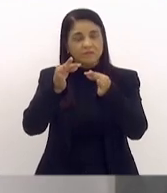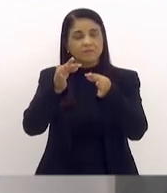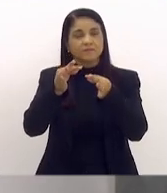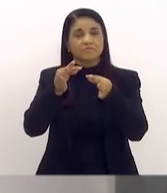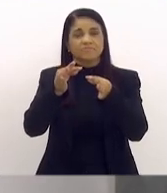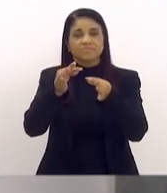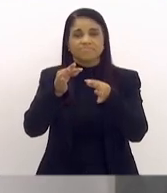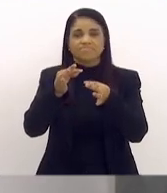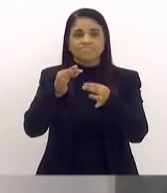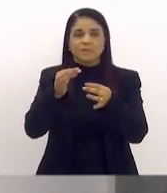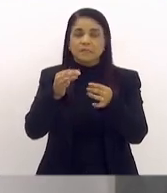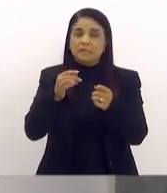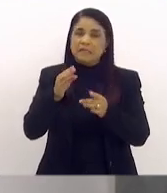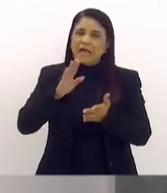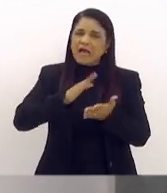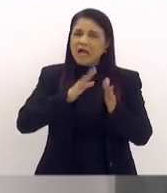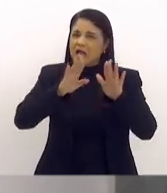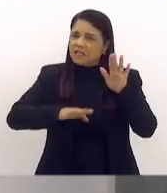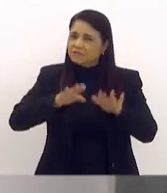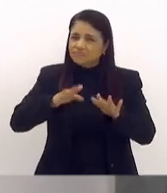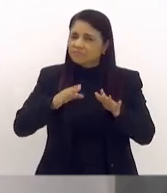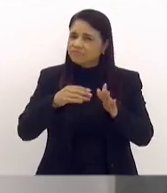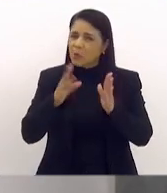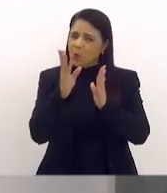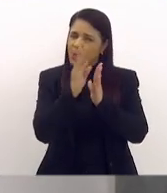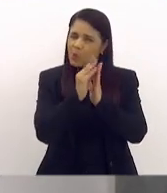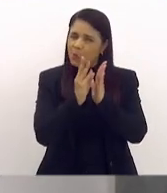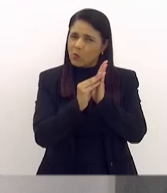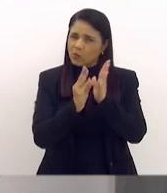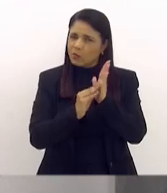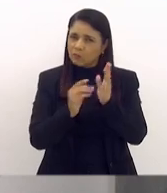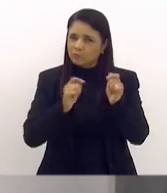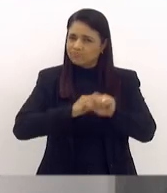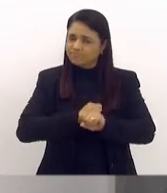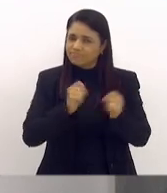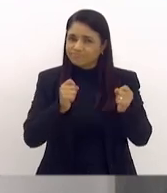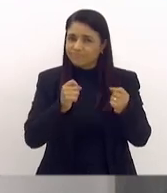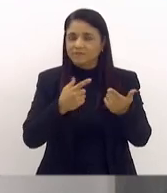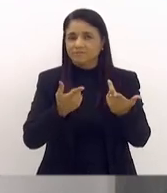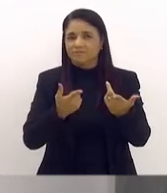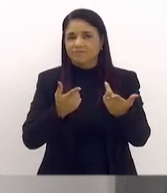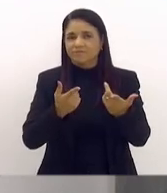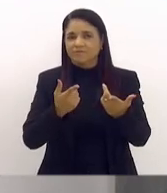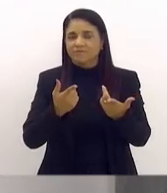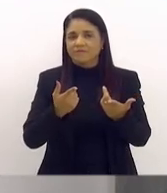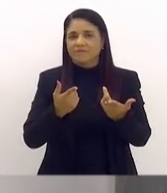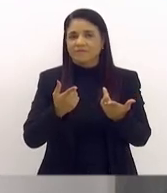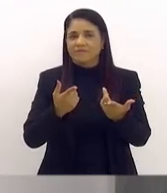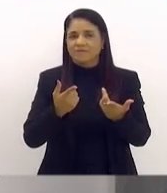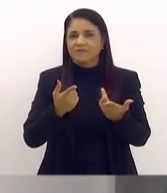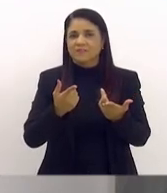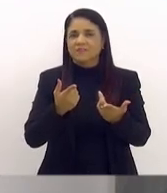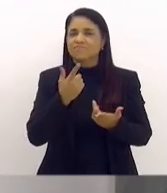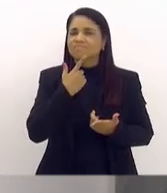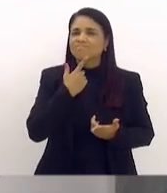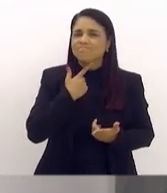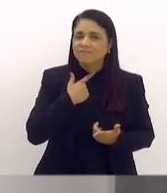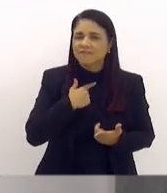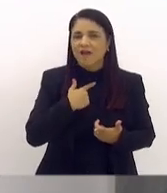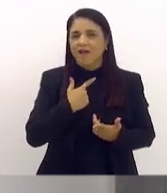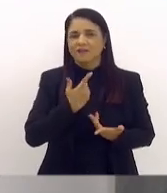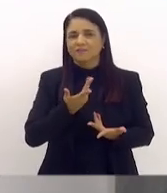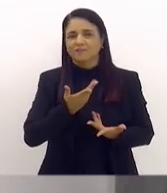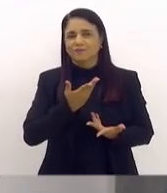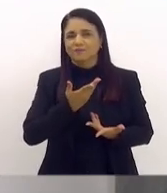vezes não nos permite um conteúdo Nacional né Eh do Desejo do nosso